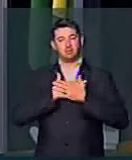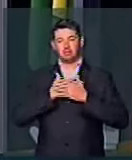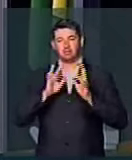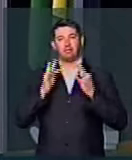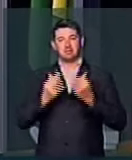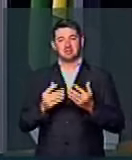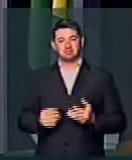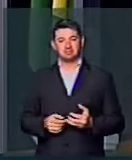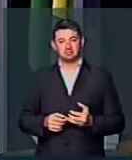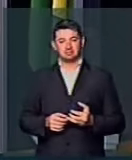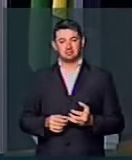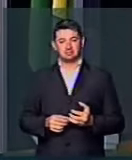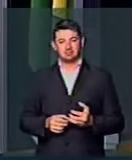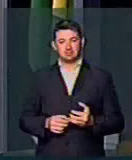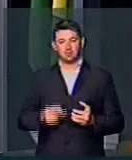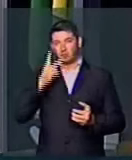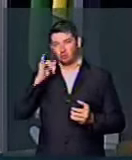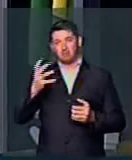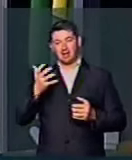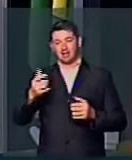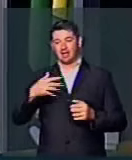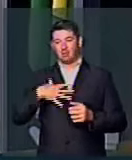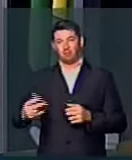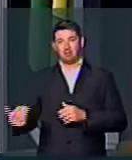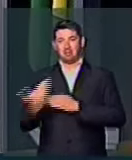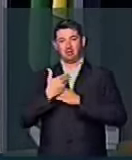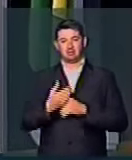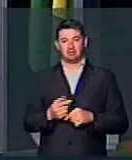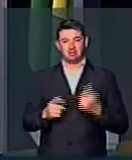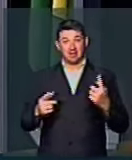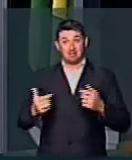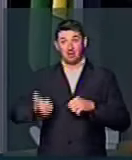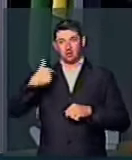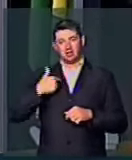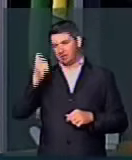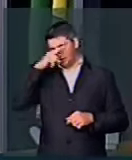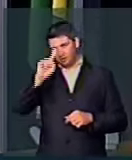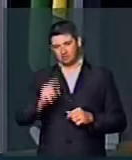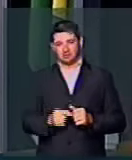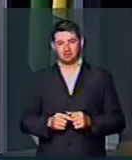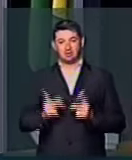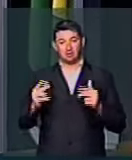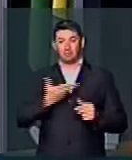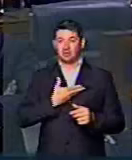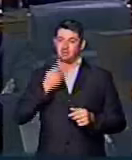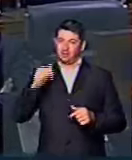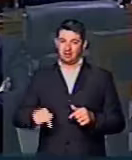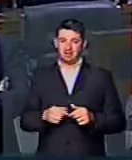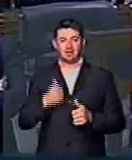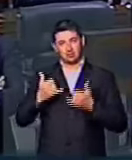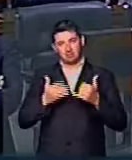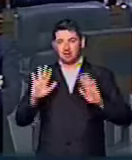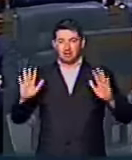família. Todo pai quer que um filho seja melhor do que ele, né? Se bem que para ser melhor do que eu não é muito difícil, não. É o que meus colegas dizem aqui. Eu levo